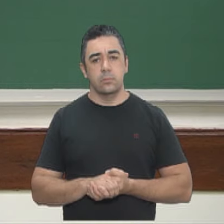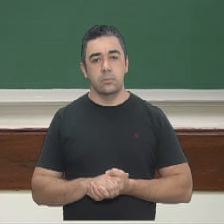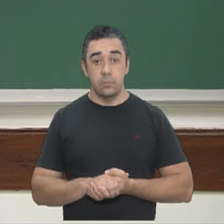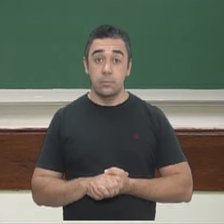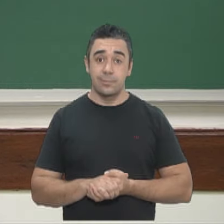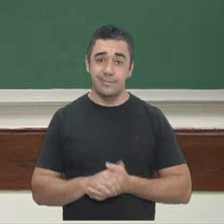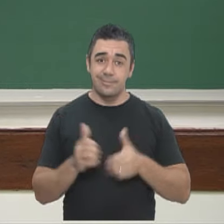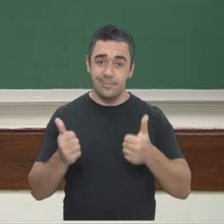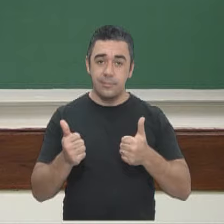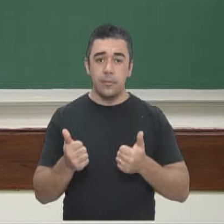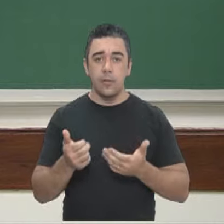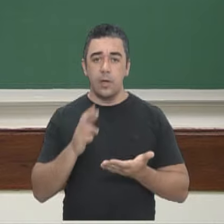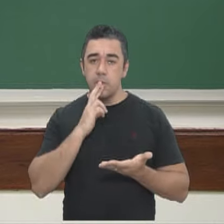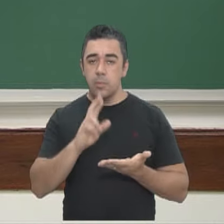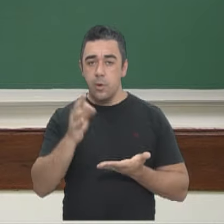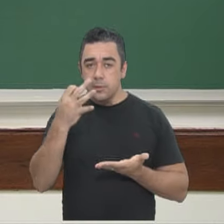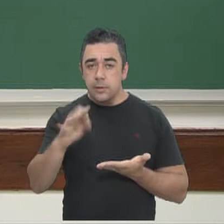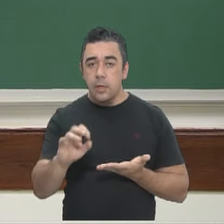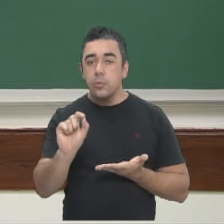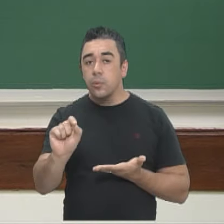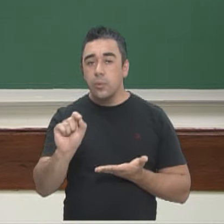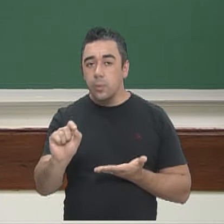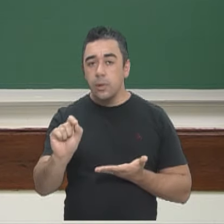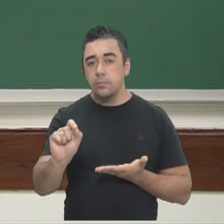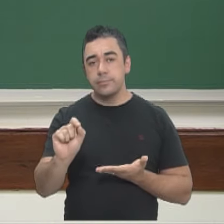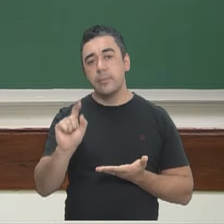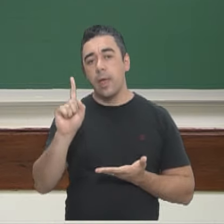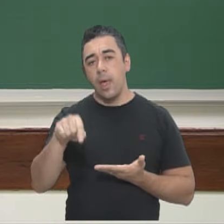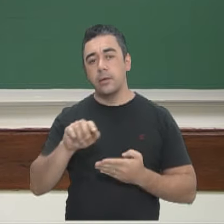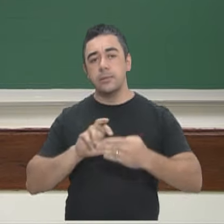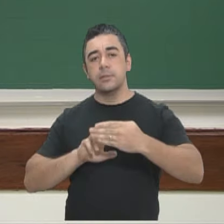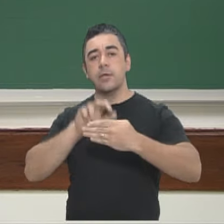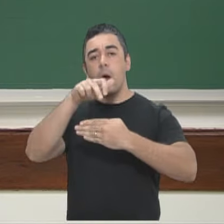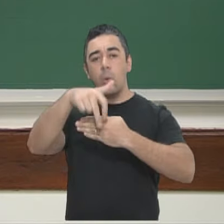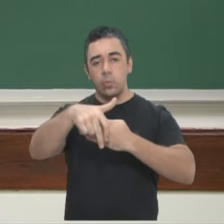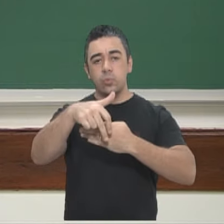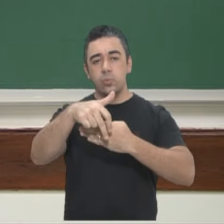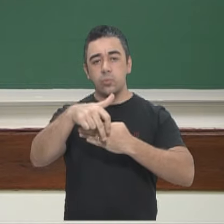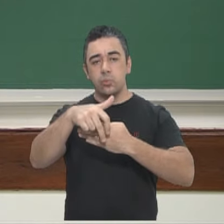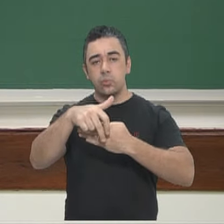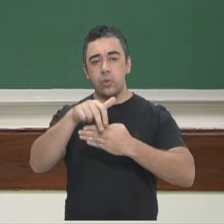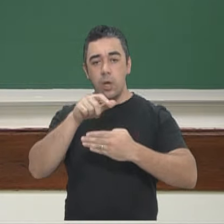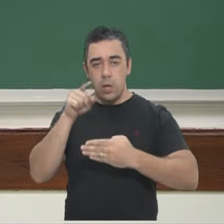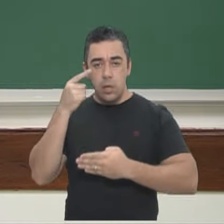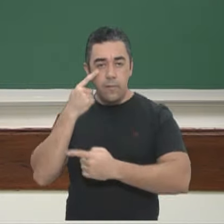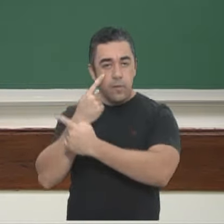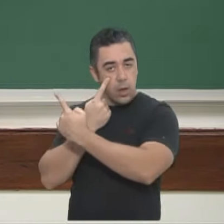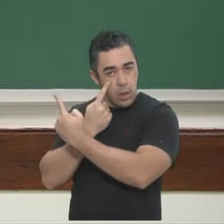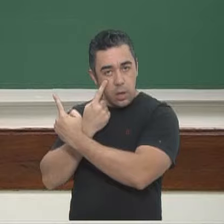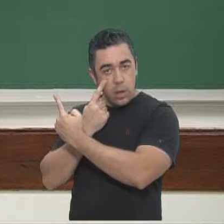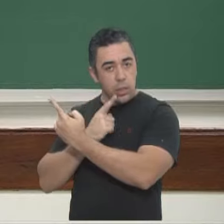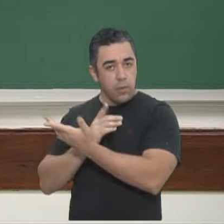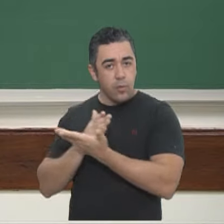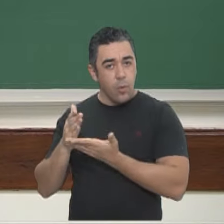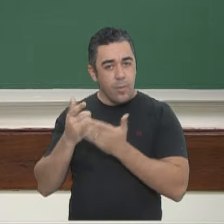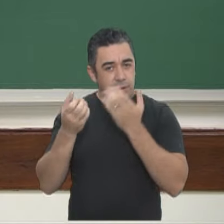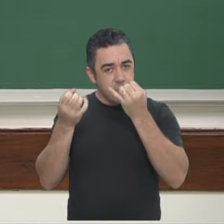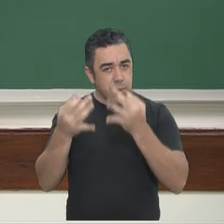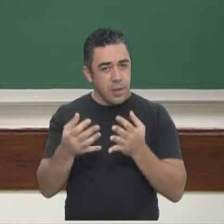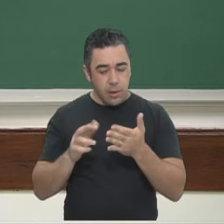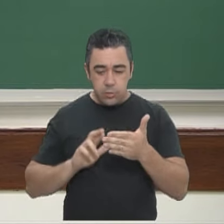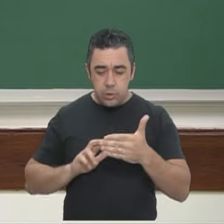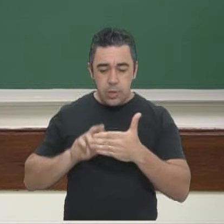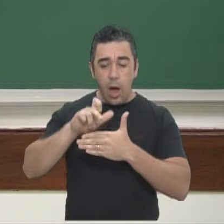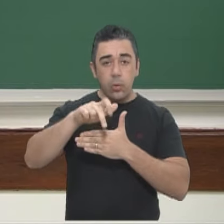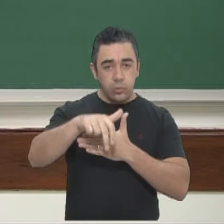Muito bem, então a resposta correta é a alternativa C, salto. Inclusive essa imagem estava lá no início da aula e a